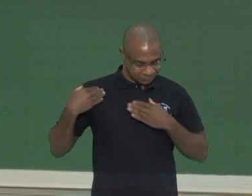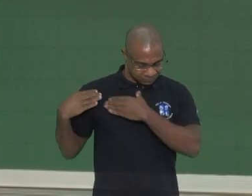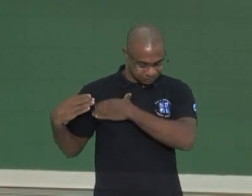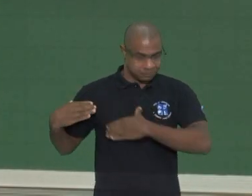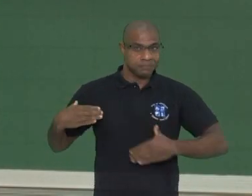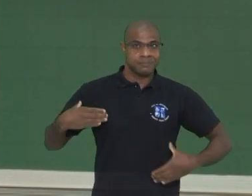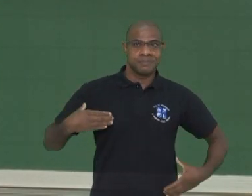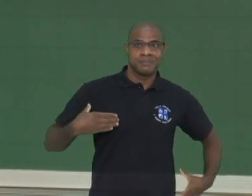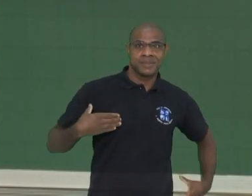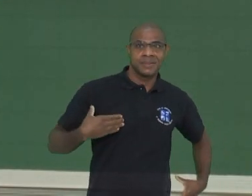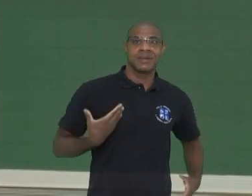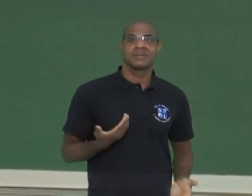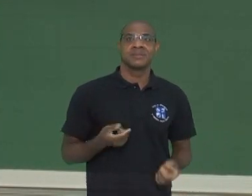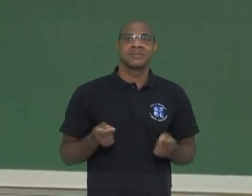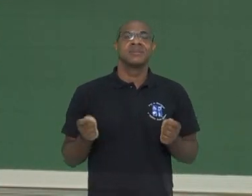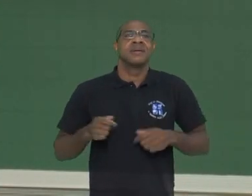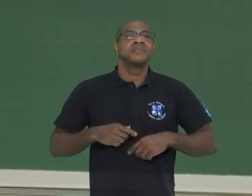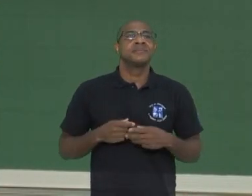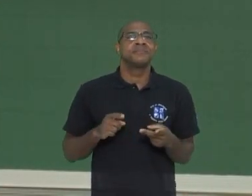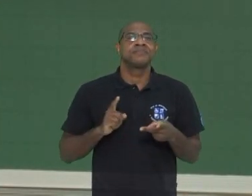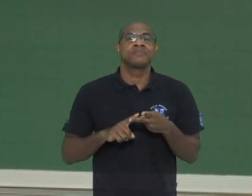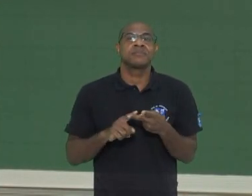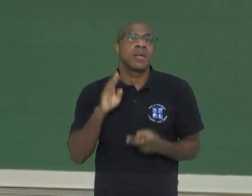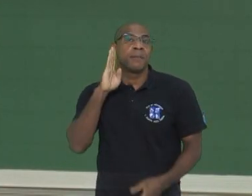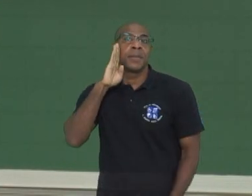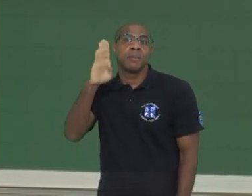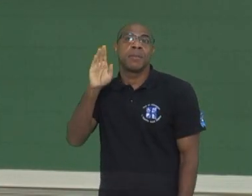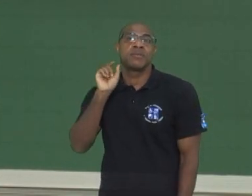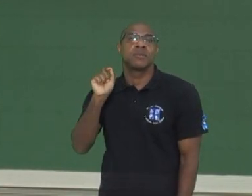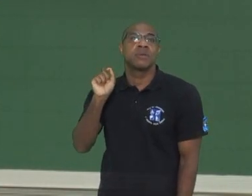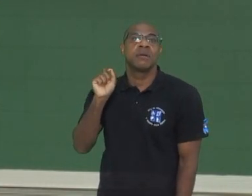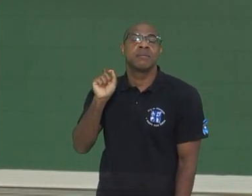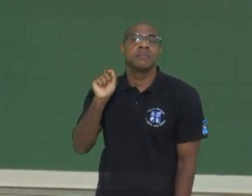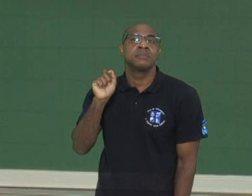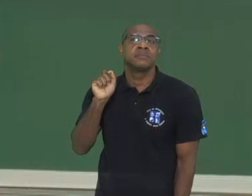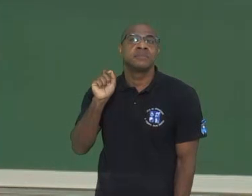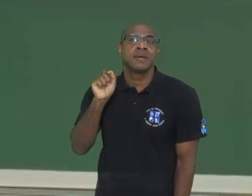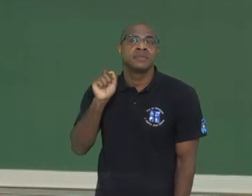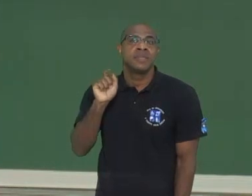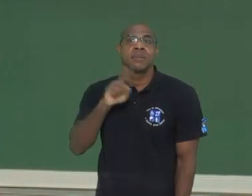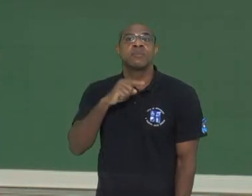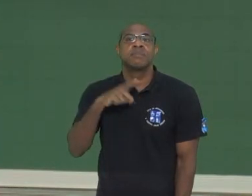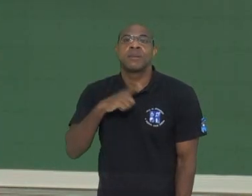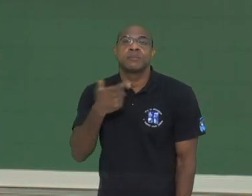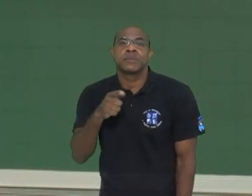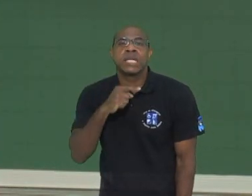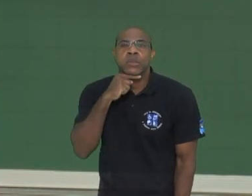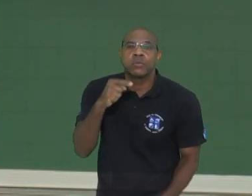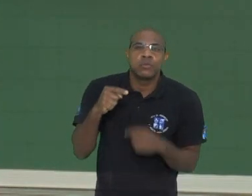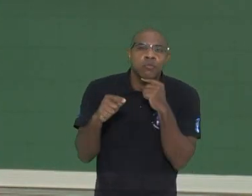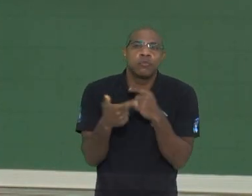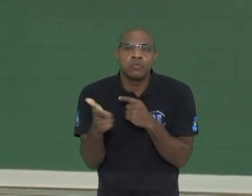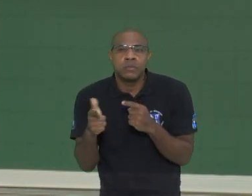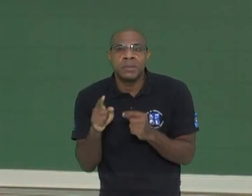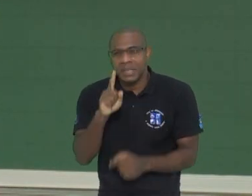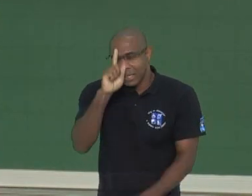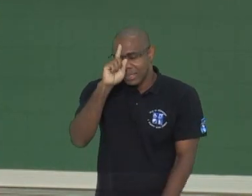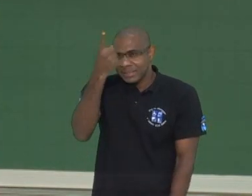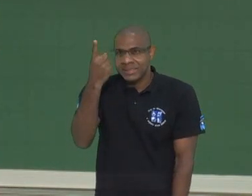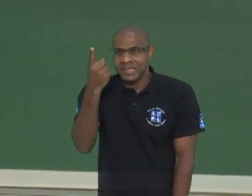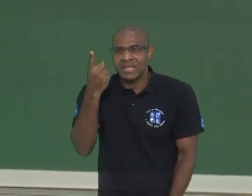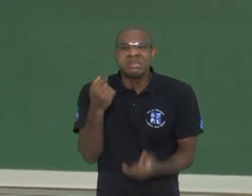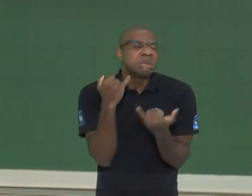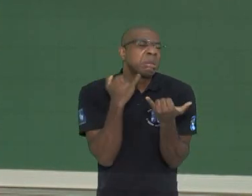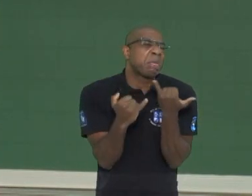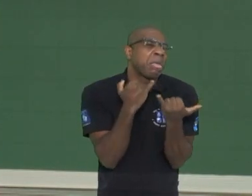Sudário, tá? E principalmente, né, para não haver dúvidas dessa ideia de Tiradentes semelhante